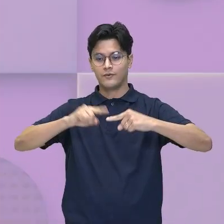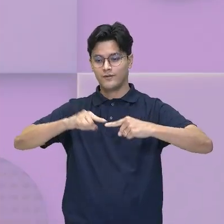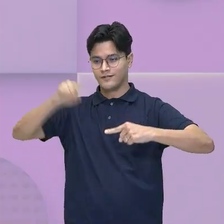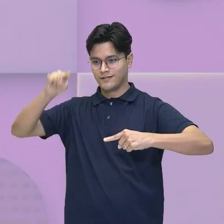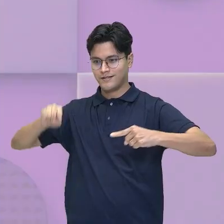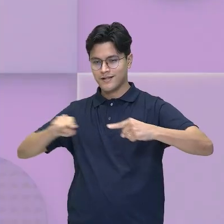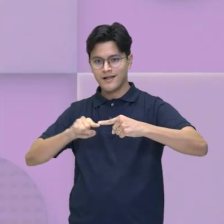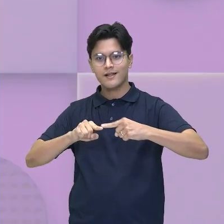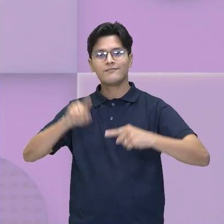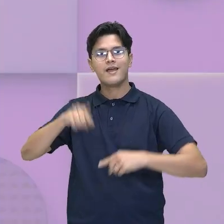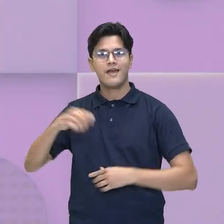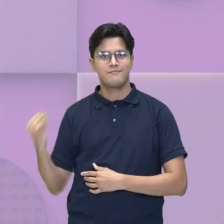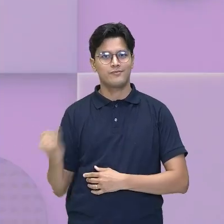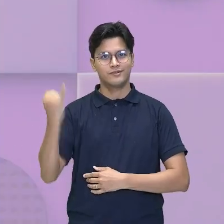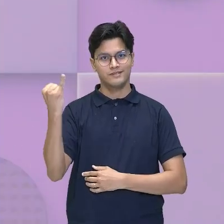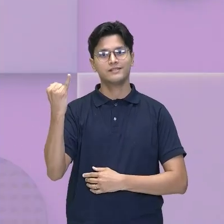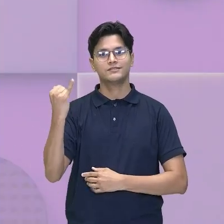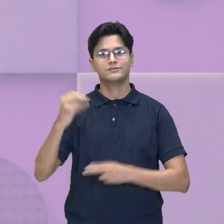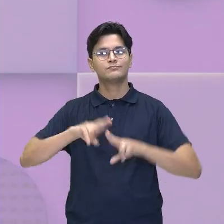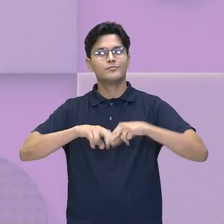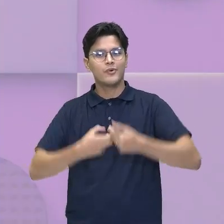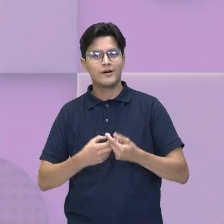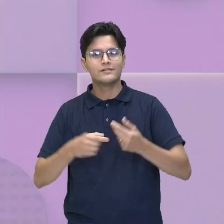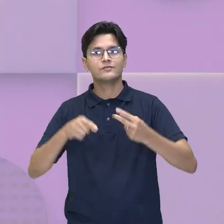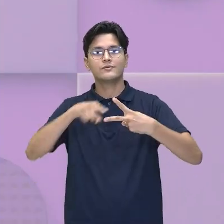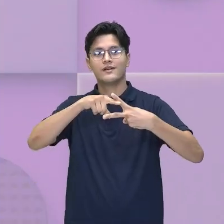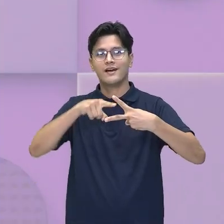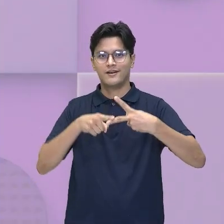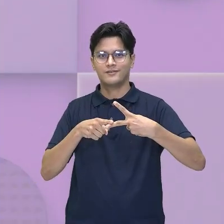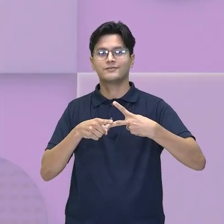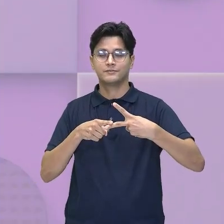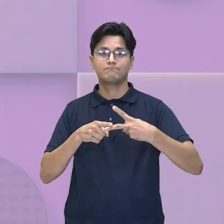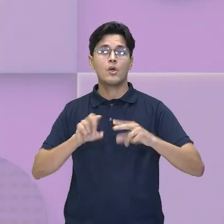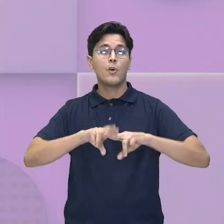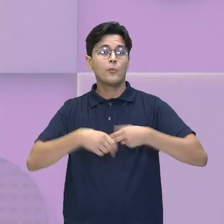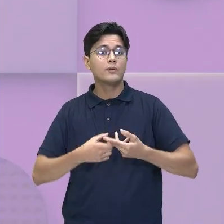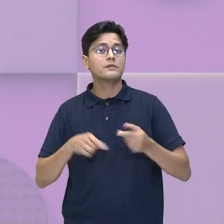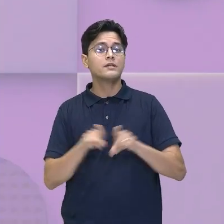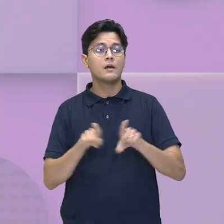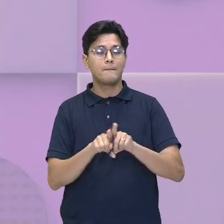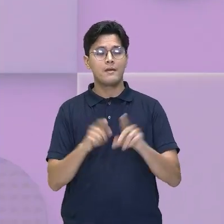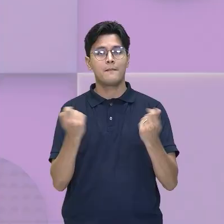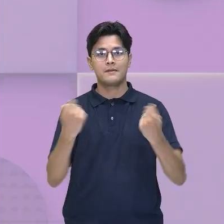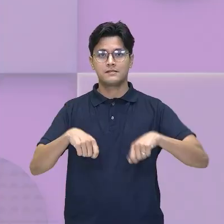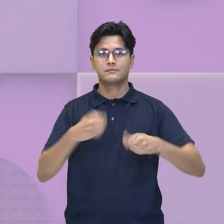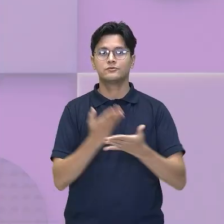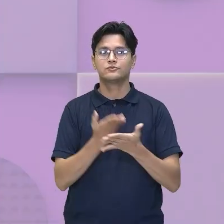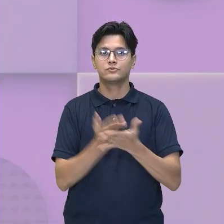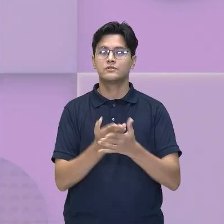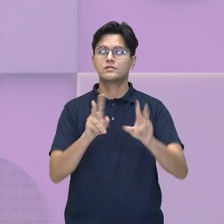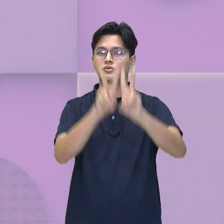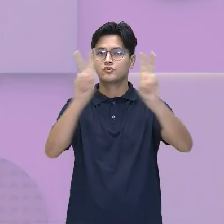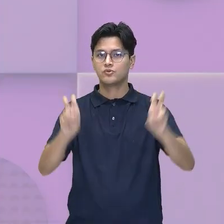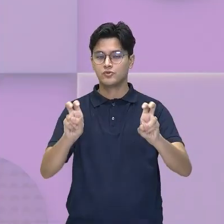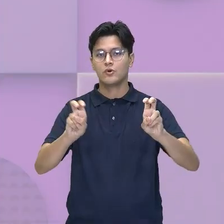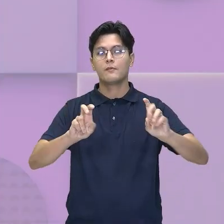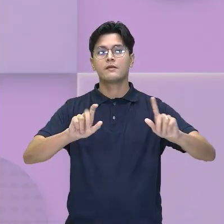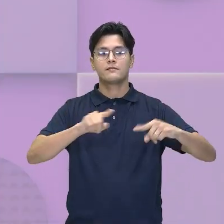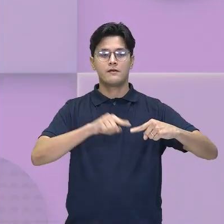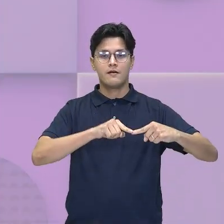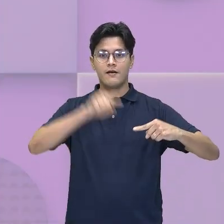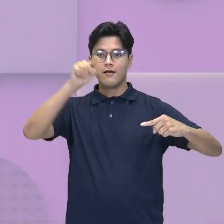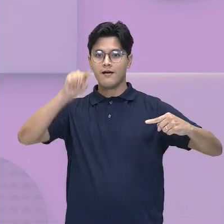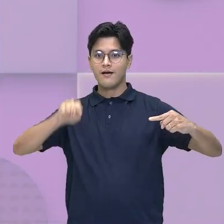os seus ângulos, né? Então, por isso que também a gente tem que fazer o estudo dos ângulos para poder entender isso lá